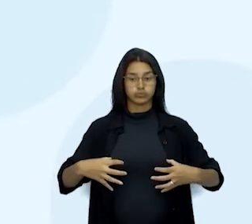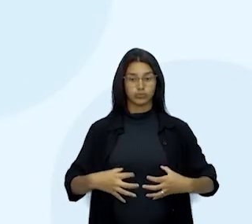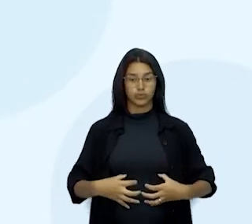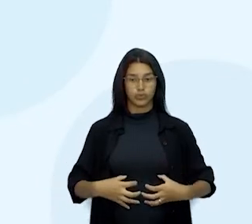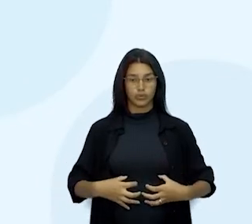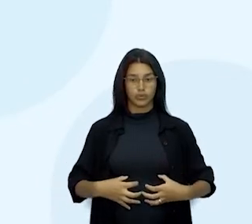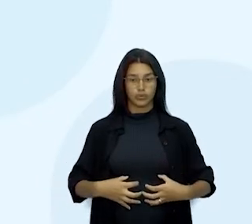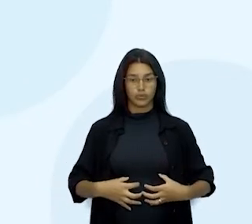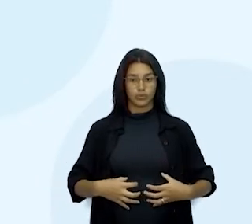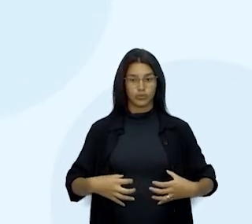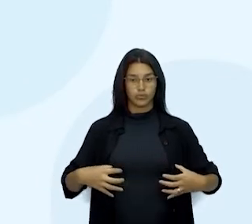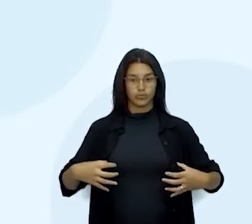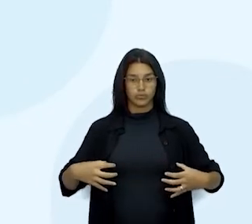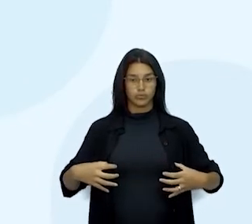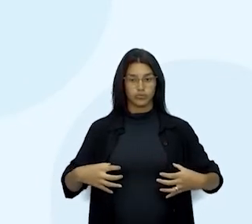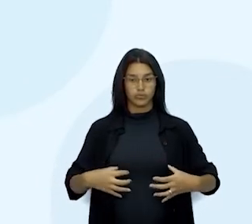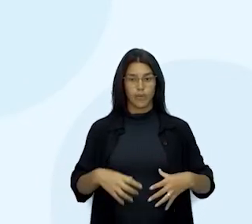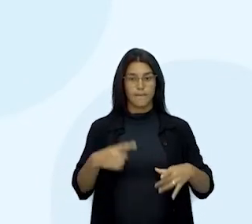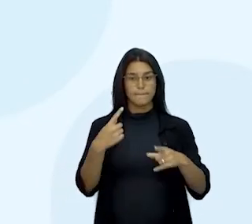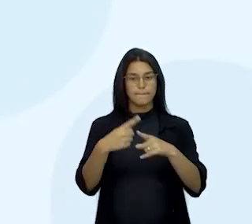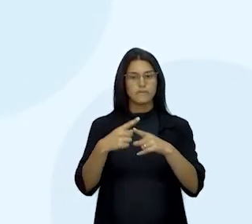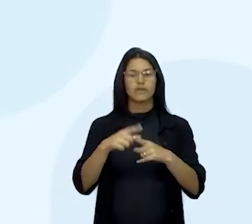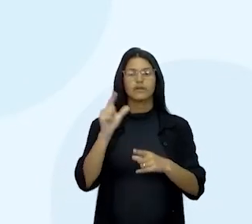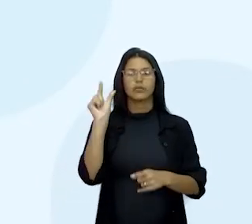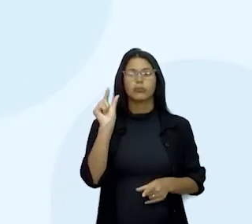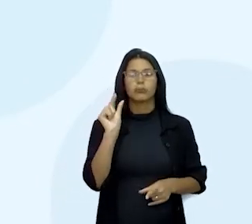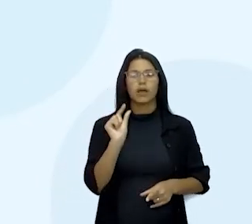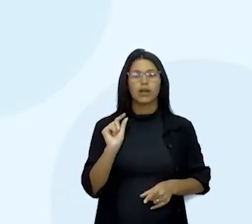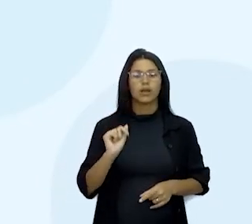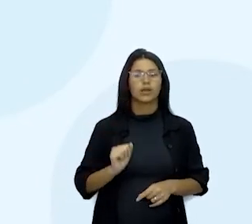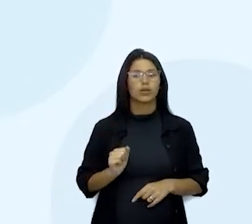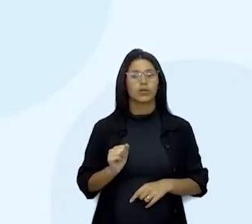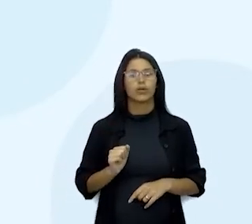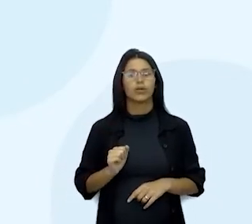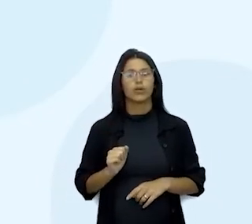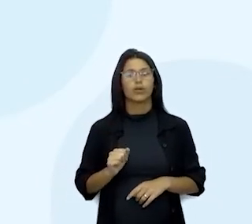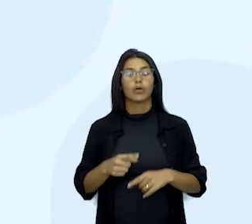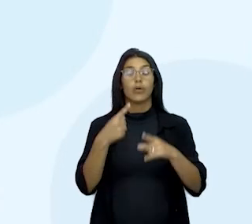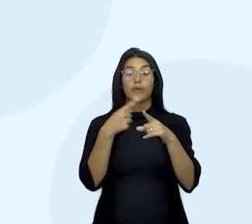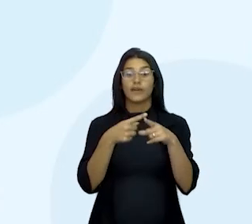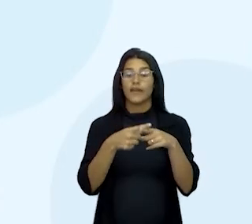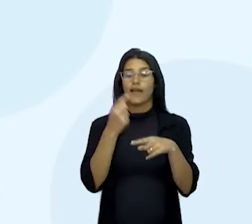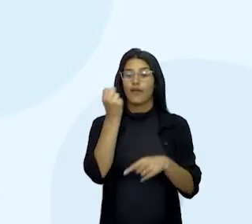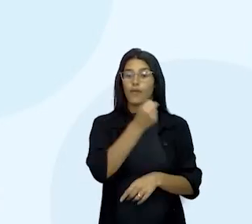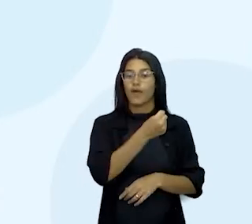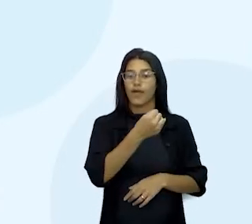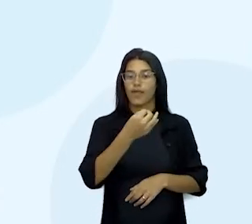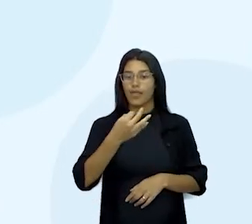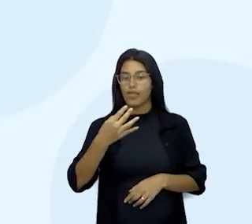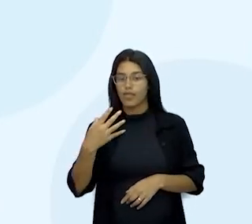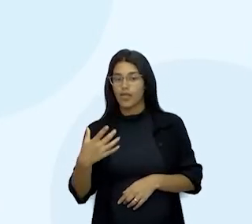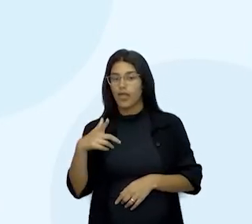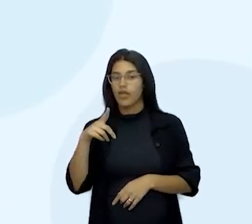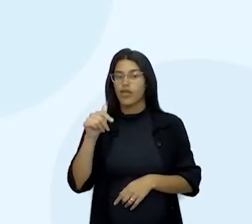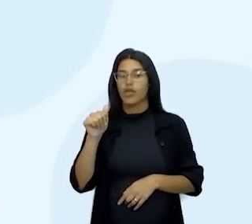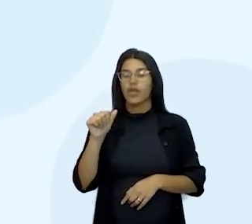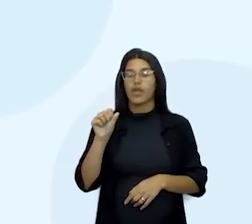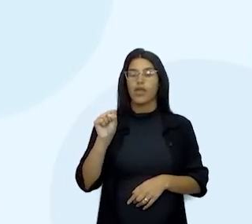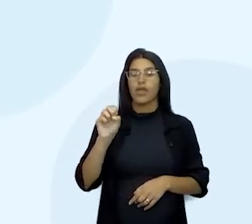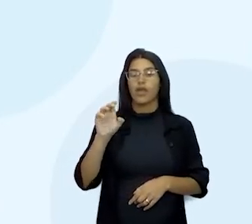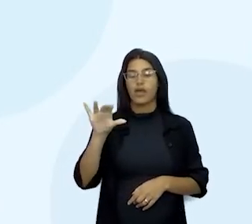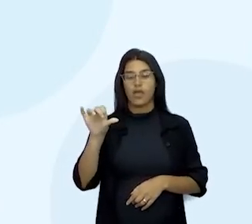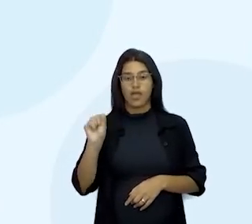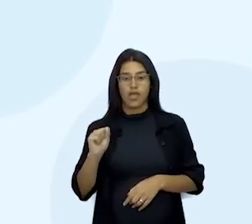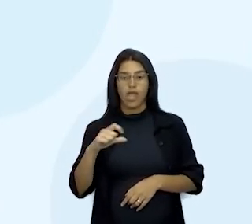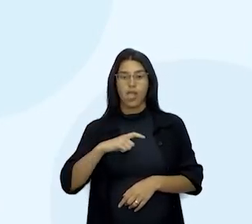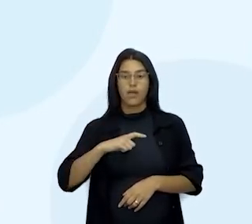vão reduzindo. Por que ele vai reduzindo? Porque justamente a quantidade de gases sob